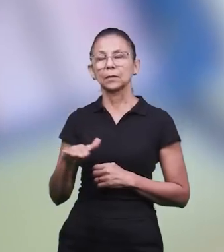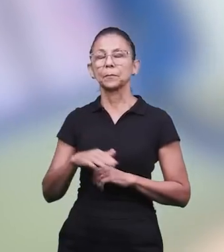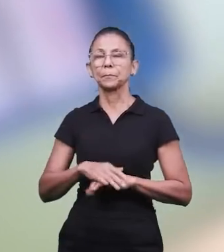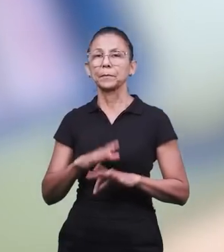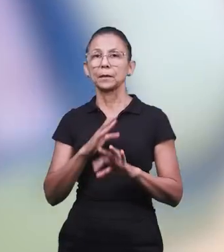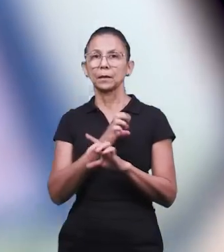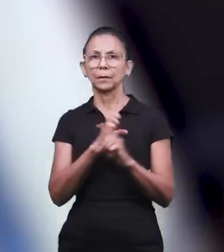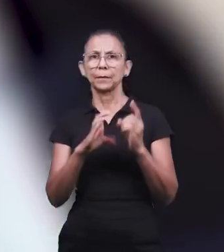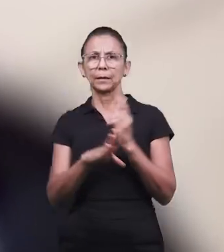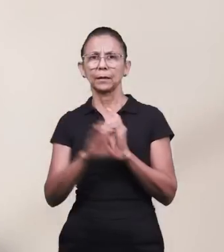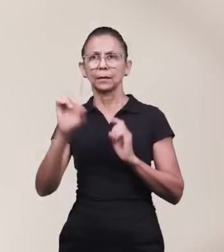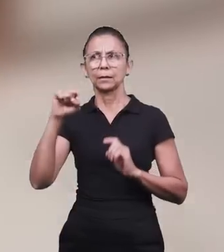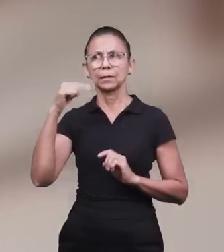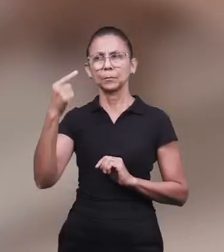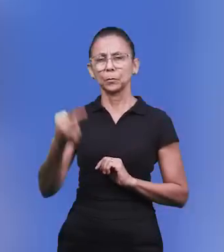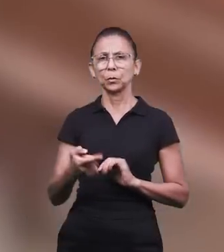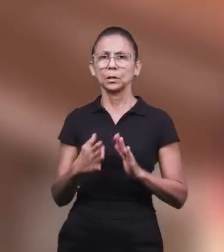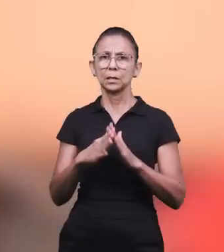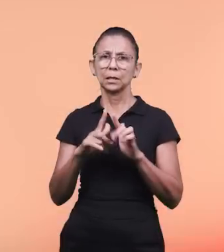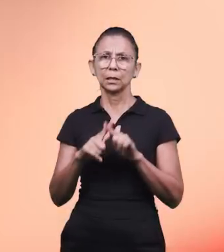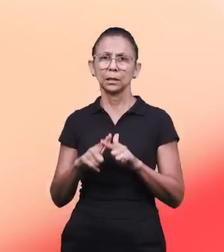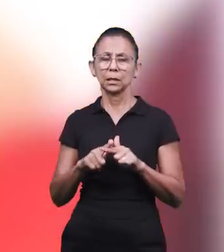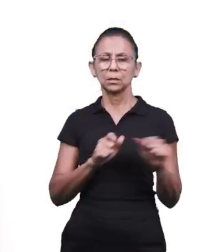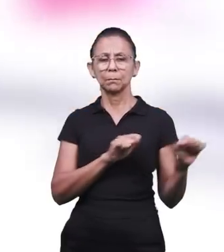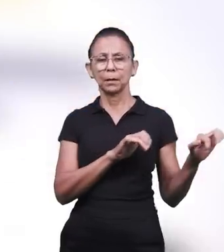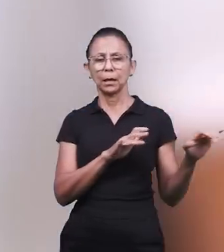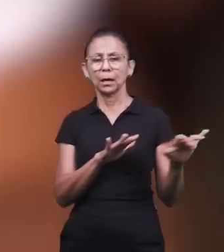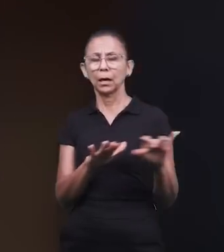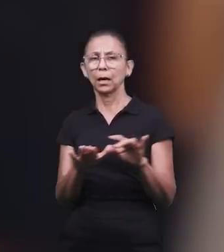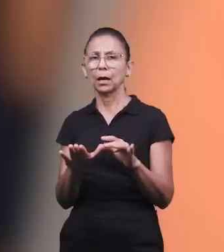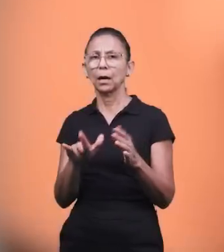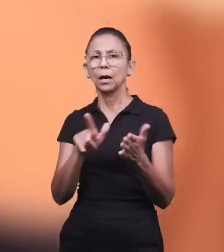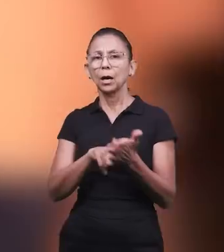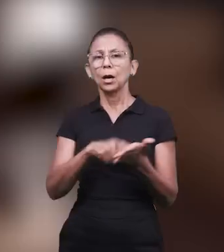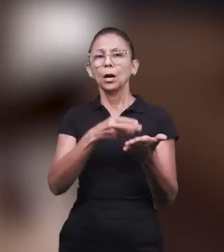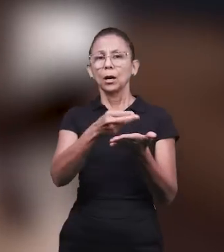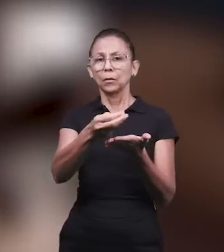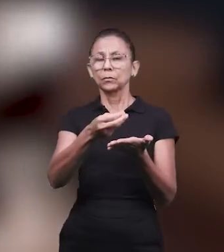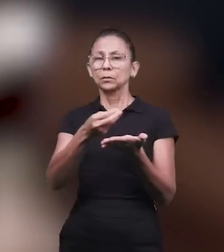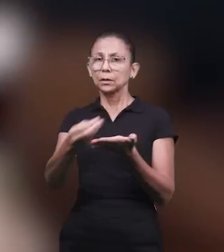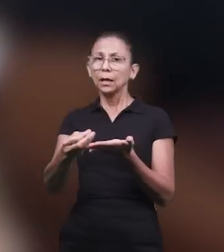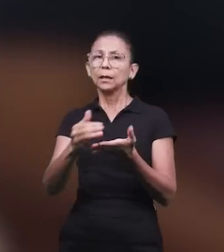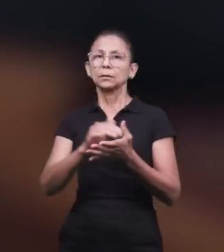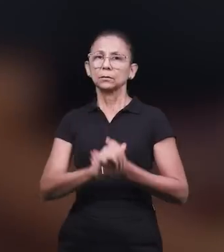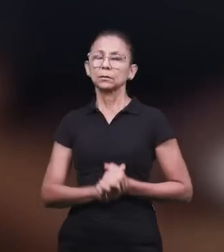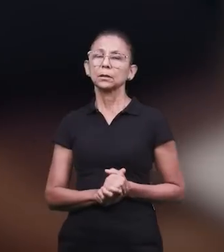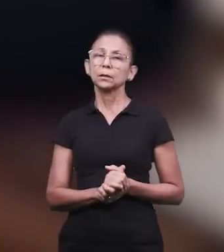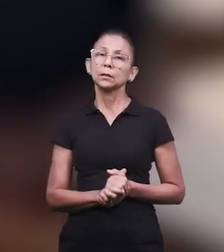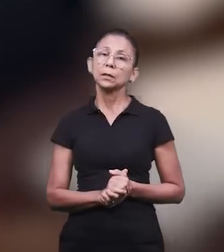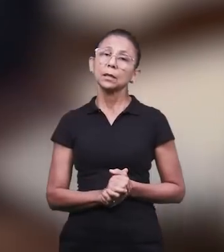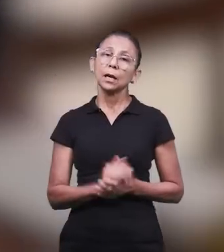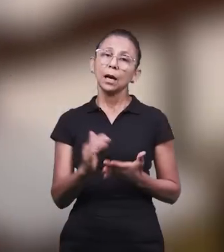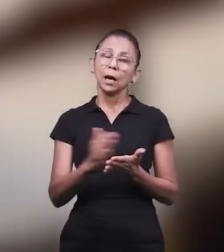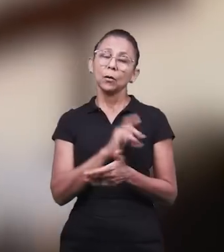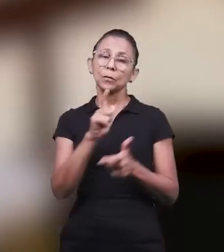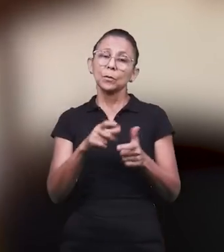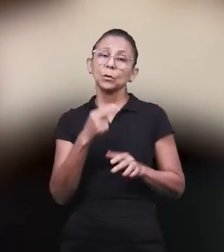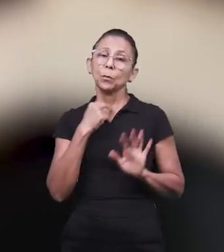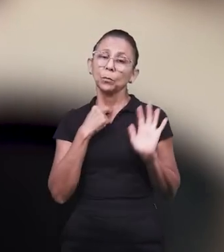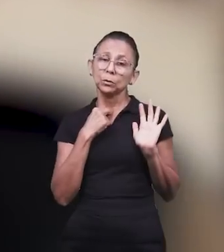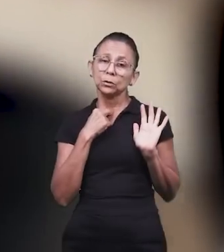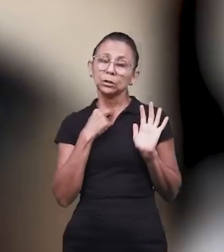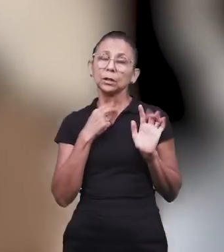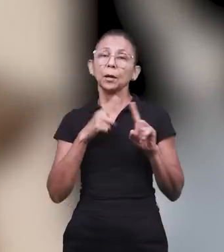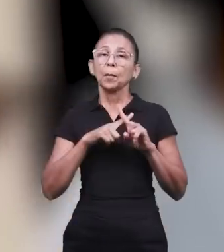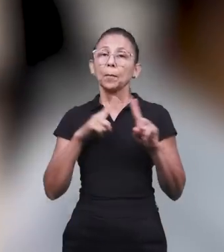EBD, a igreja saiu para fazer alguns convites para o evento e muitos irmãos não puderam estar, mas as crianças da igreja, até alguns visitantes,